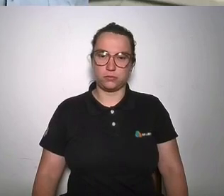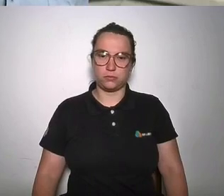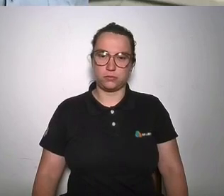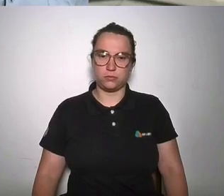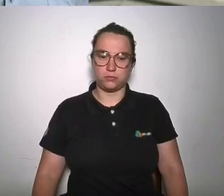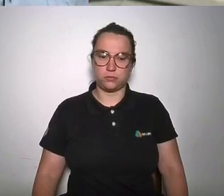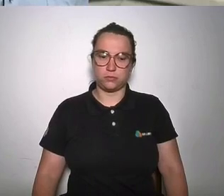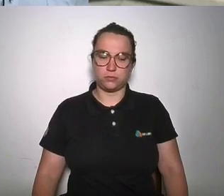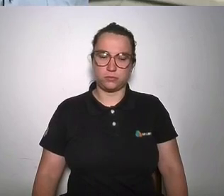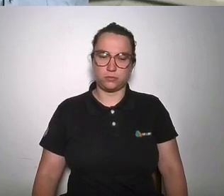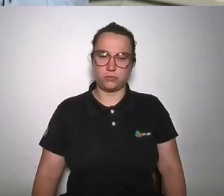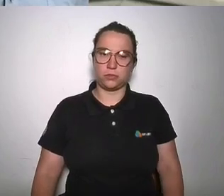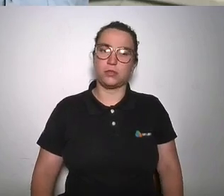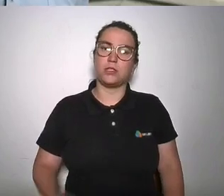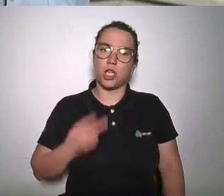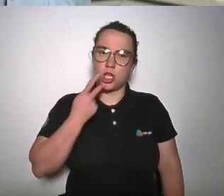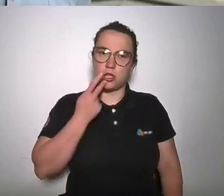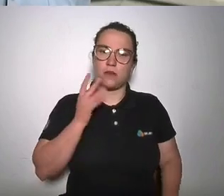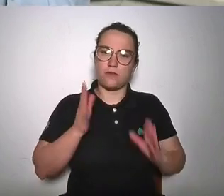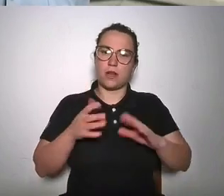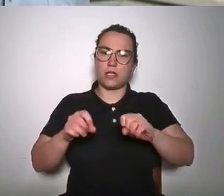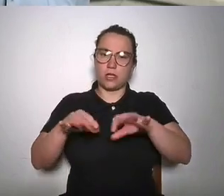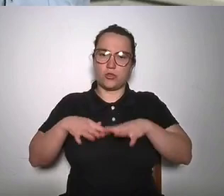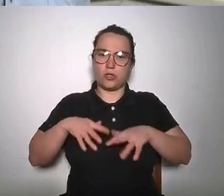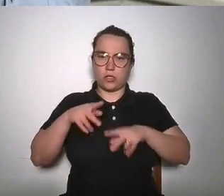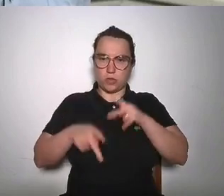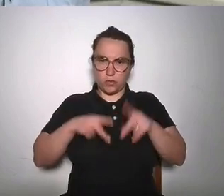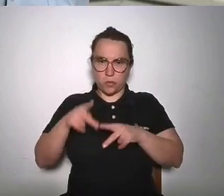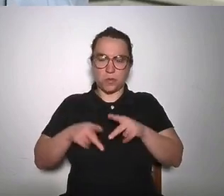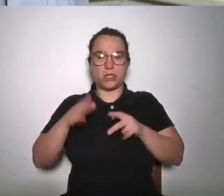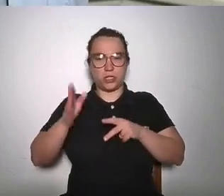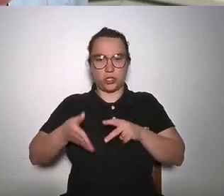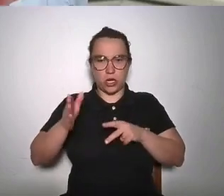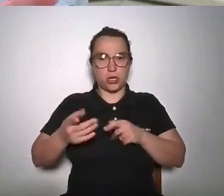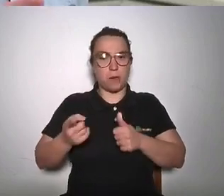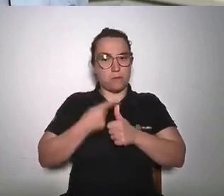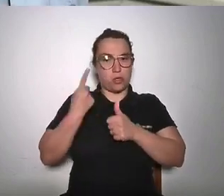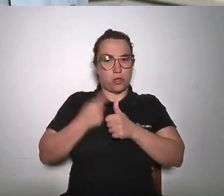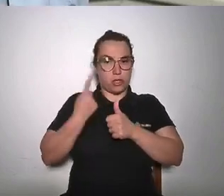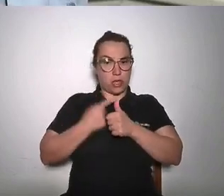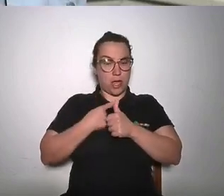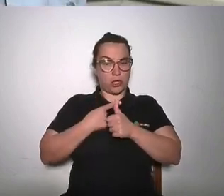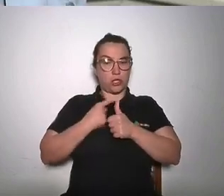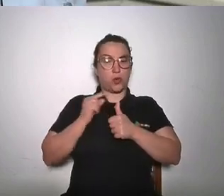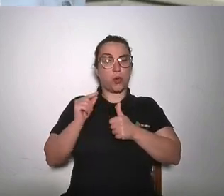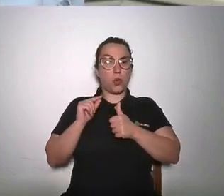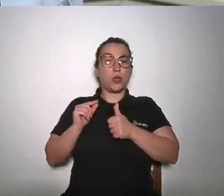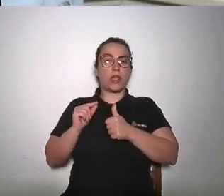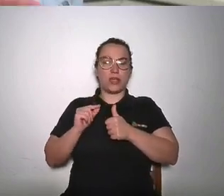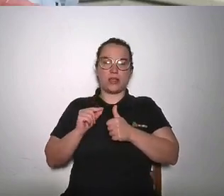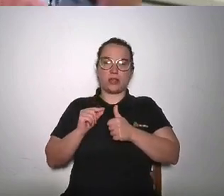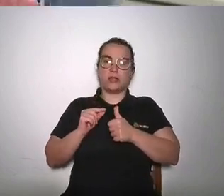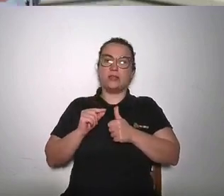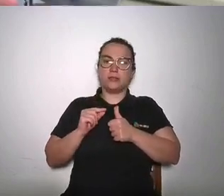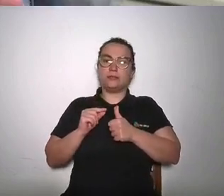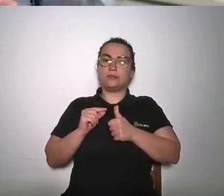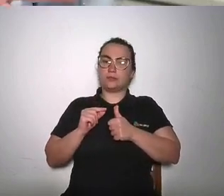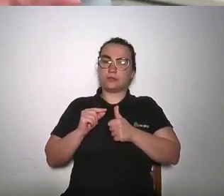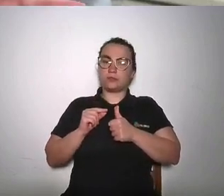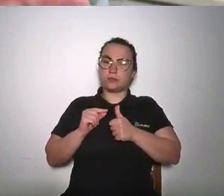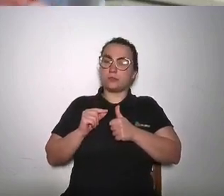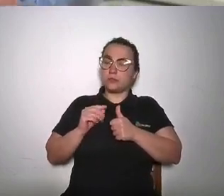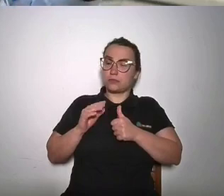Falei já das audiências públicas, que nós definimos, então, as prioridades. O que é prioridade? Aquilo que, segundo os olhos da